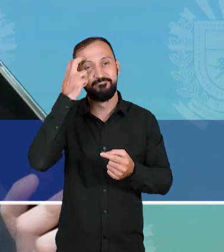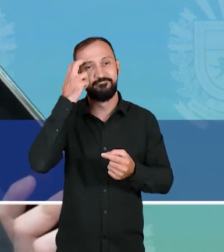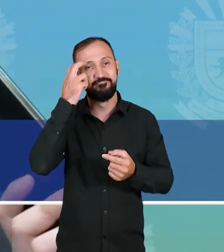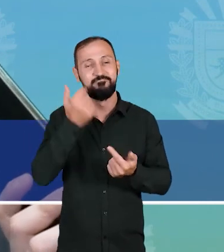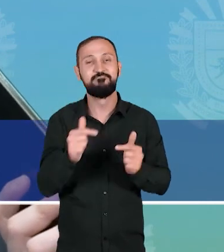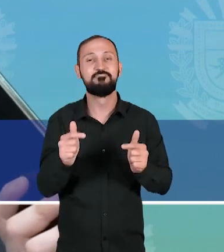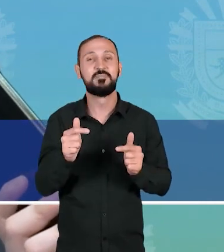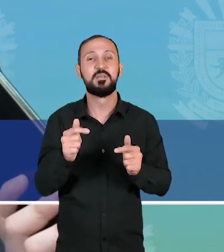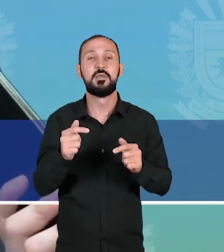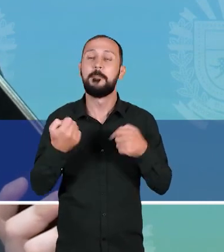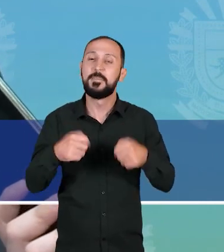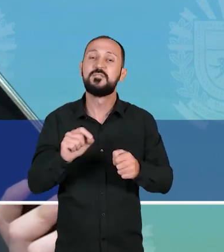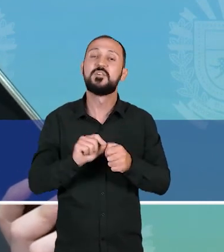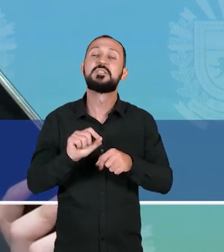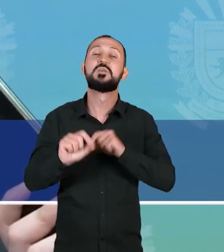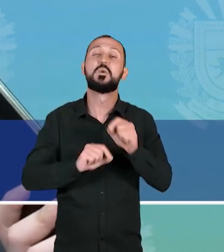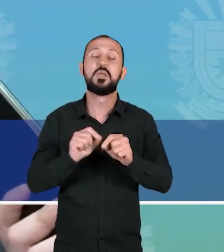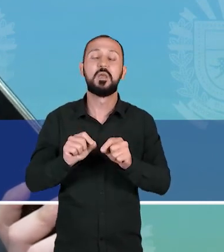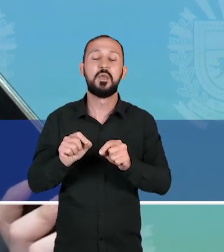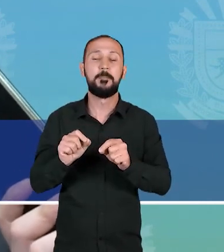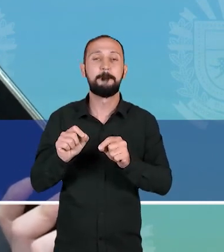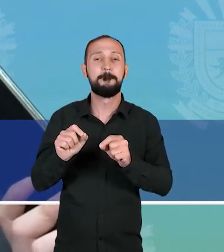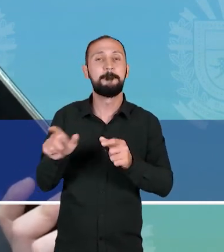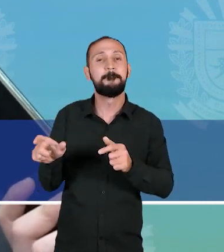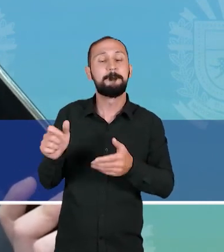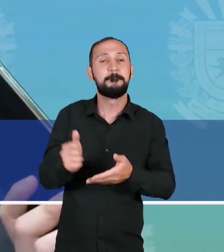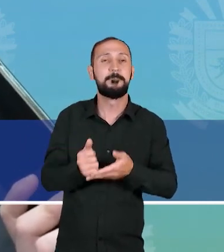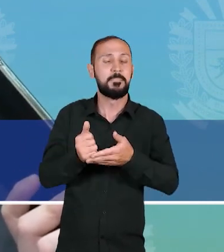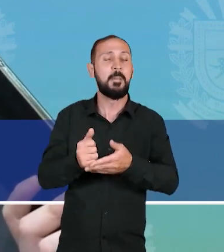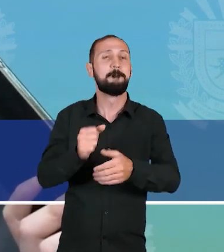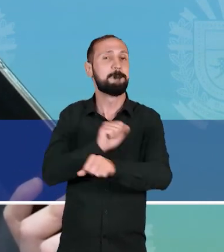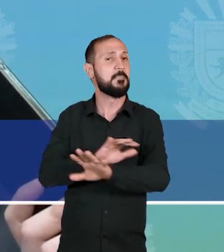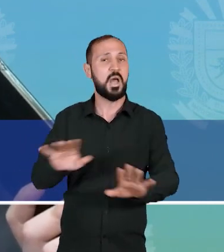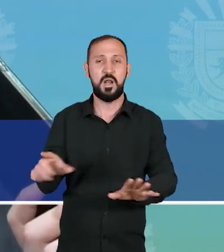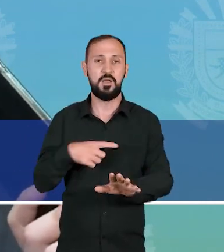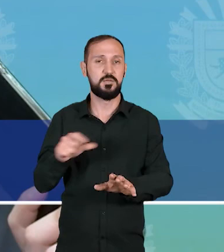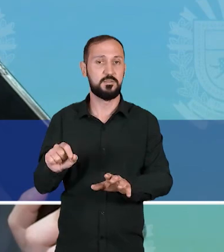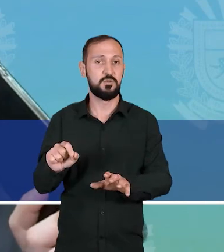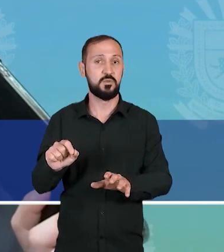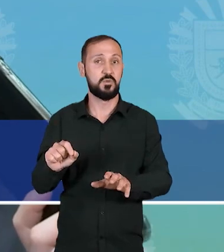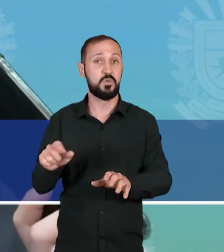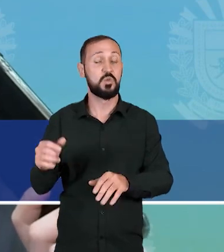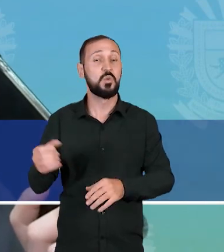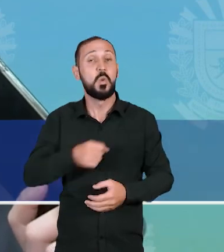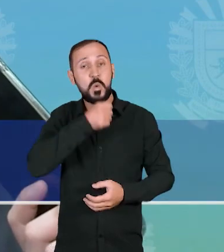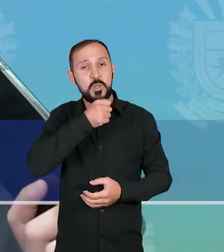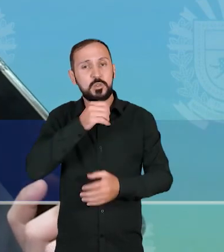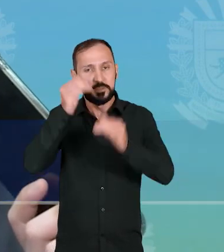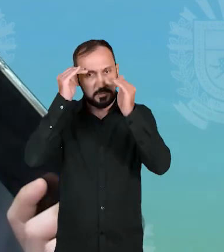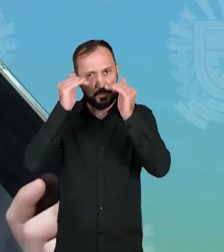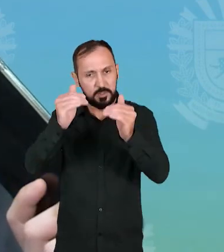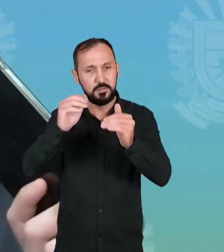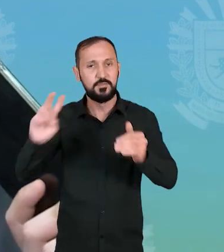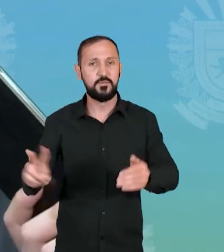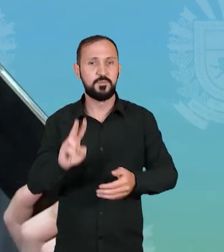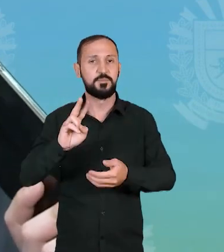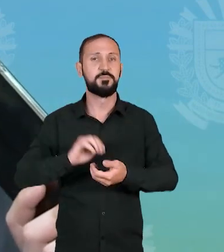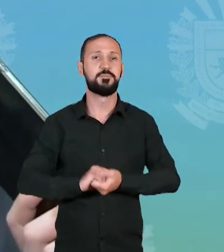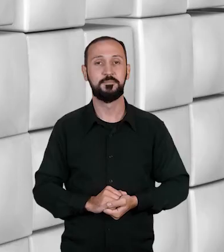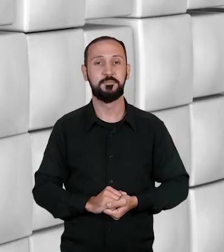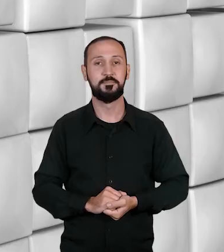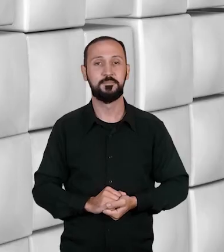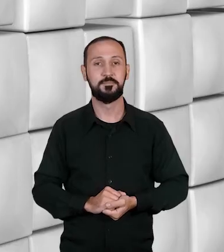temos essa cultura e temos que fazer o possível para que não continue assim e o idoso seja respeitado e